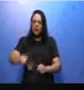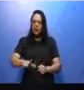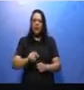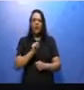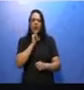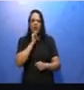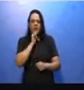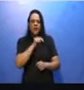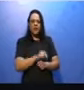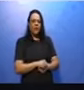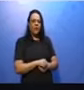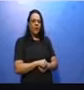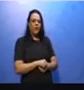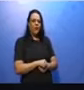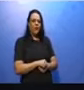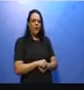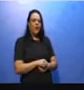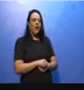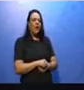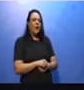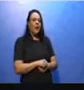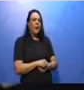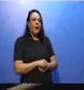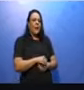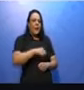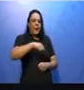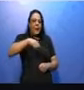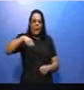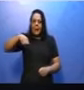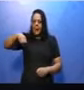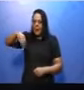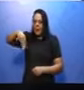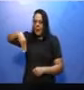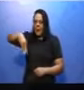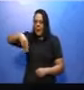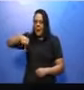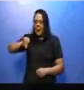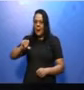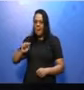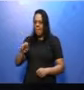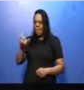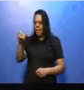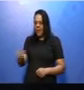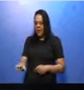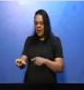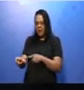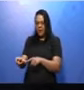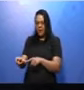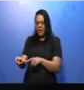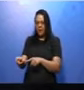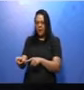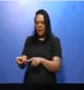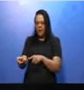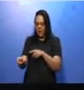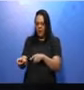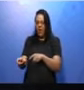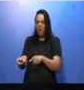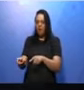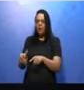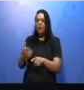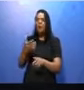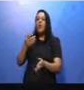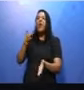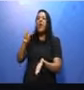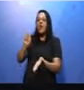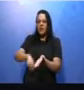A obra de Mia Couto é riquíssima. Nós temos 2 períodos aí. Nós temos um verbo ser, que é o é aqui, e